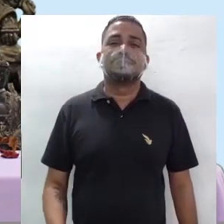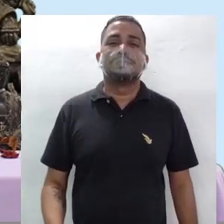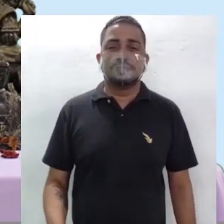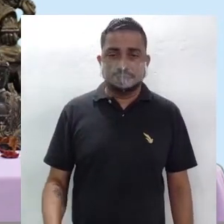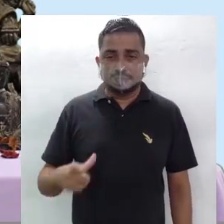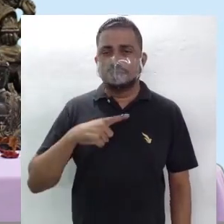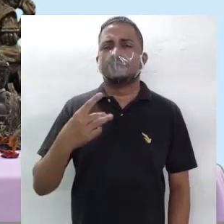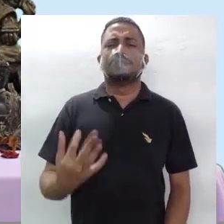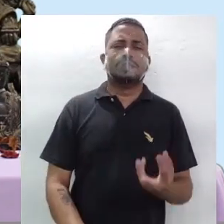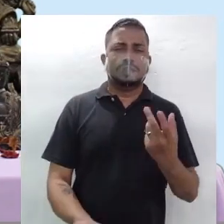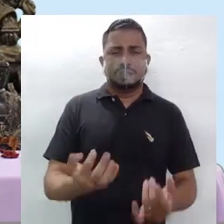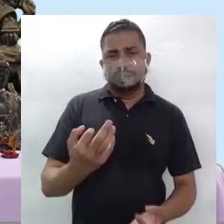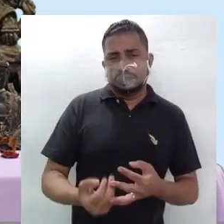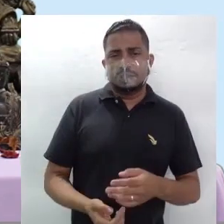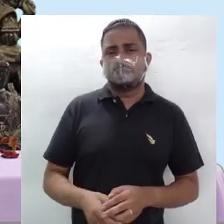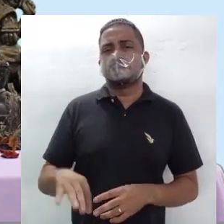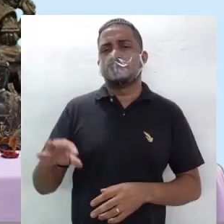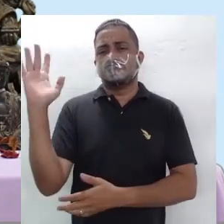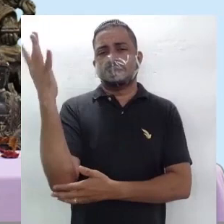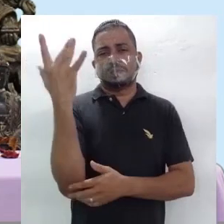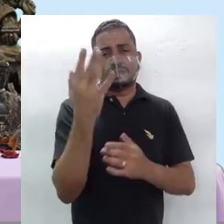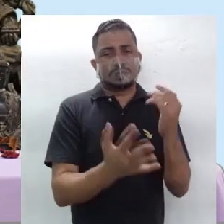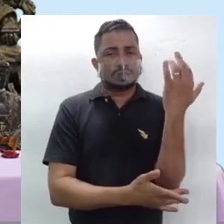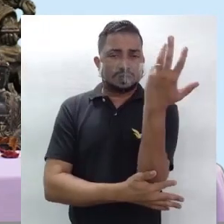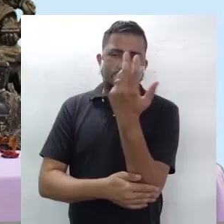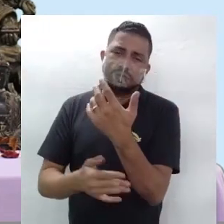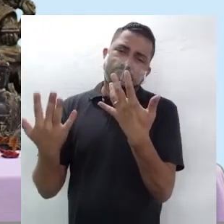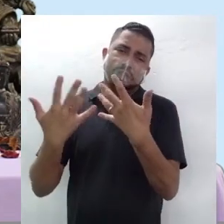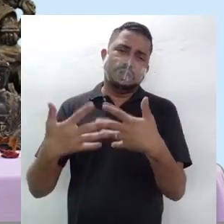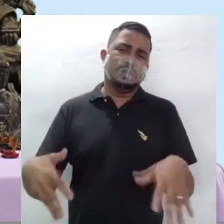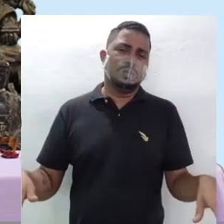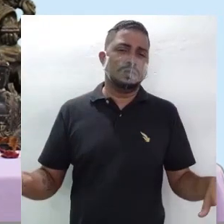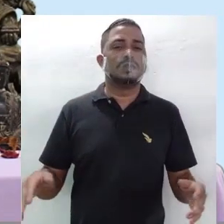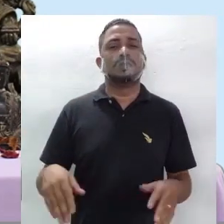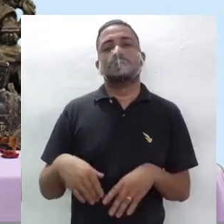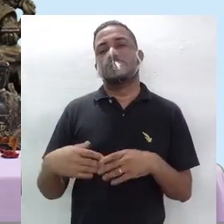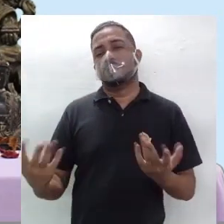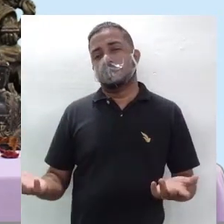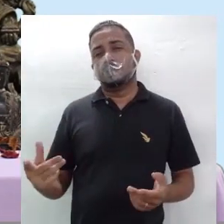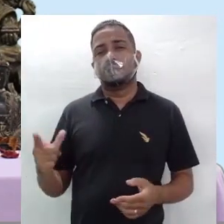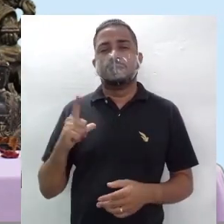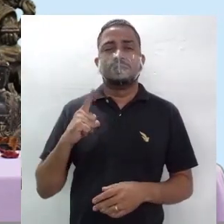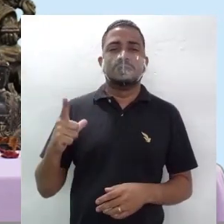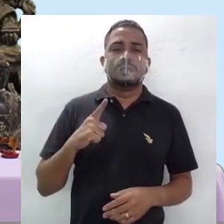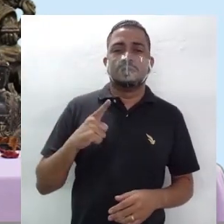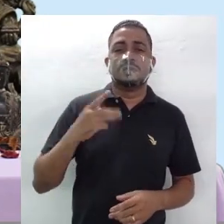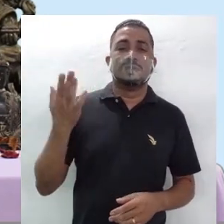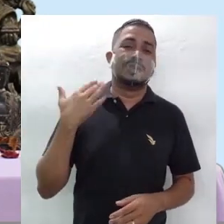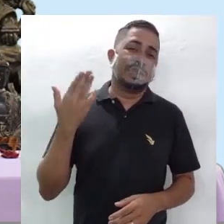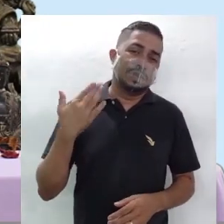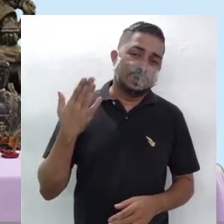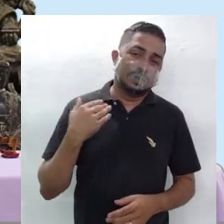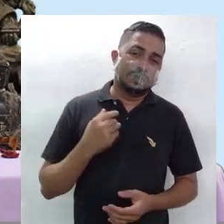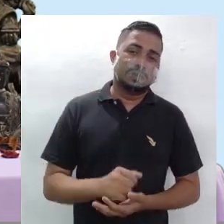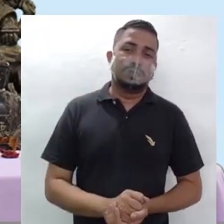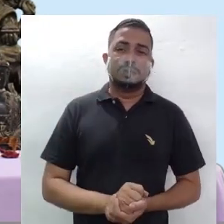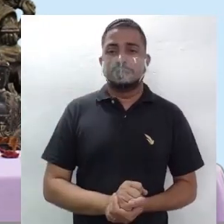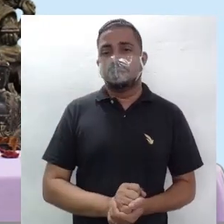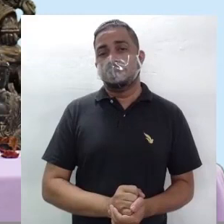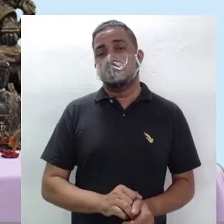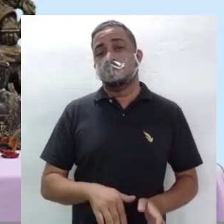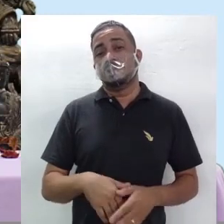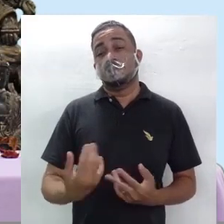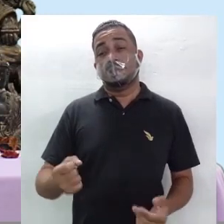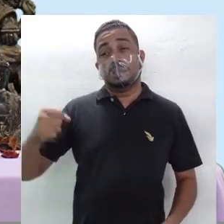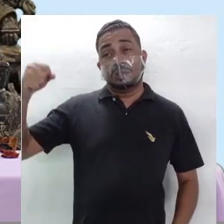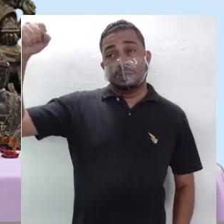Existe um incêndio nas florestas que são naturais, que é devido ali ao calor e